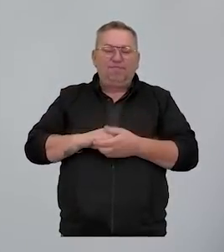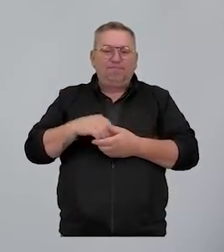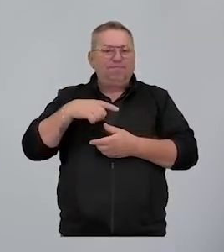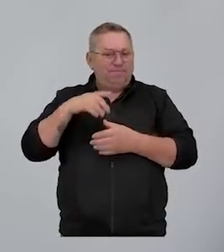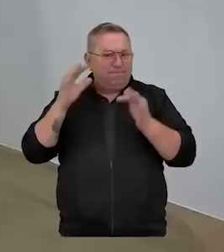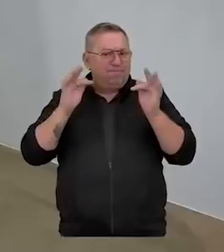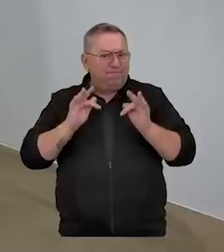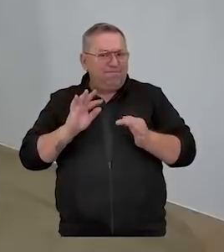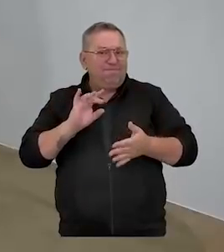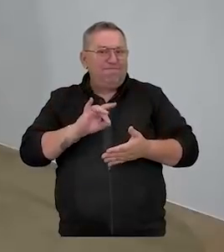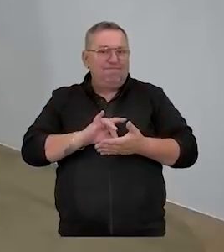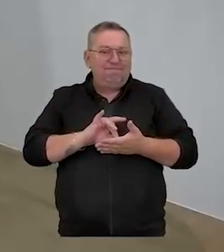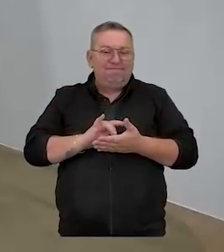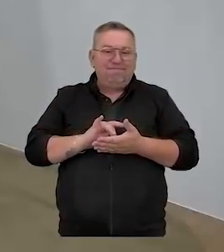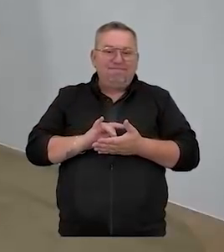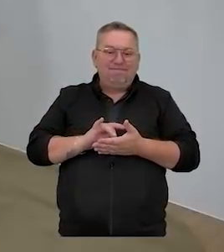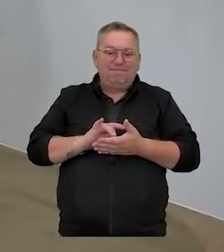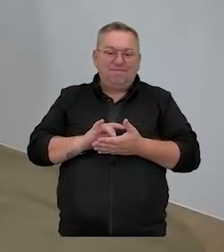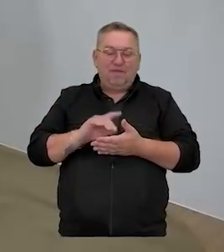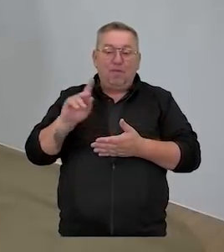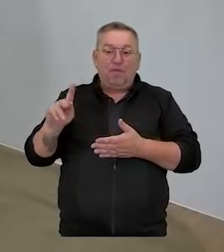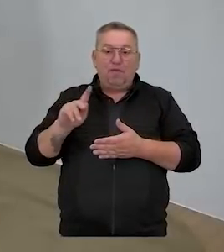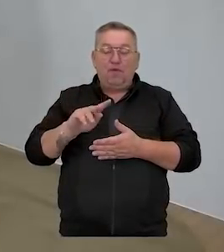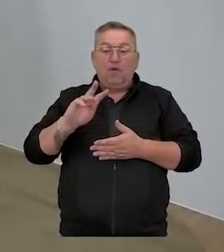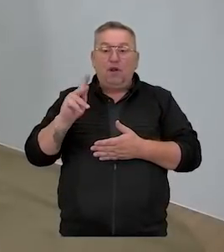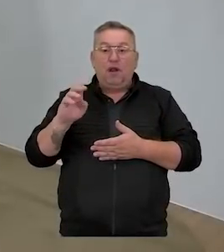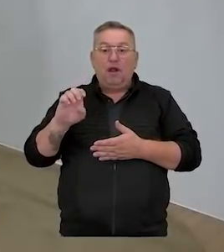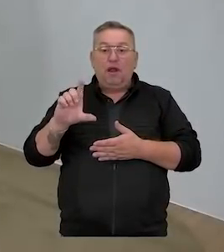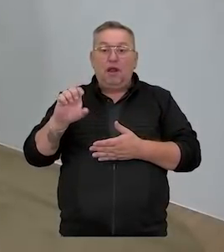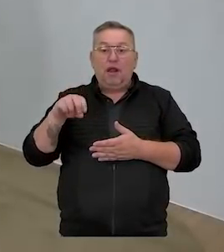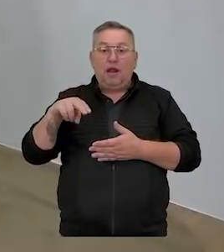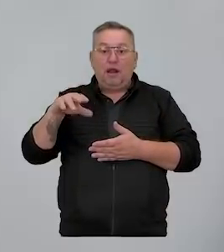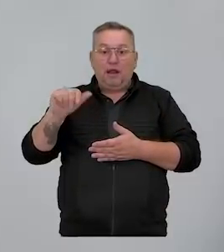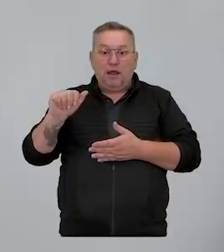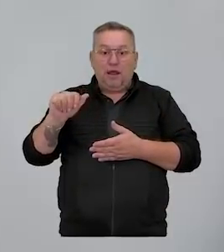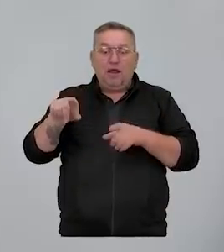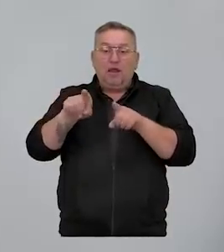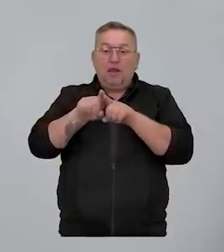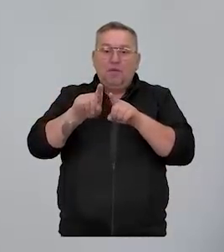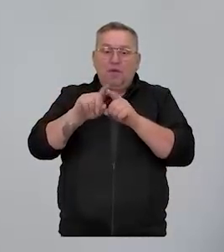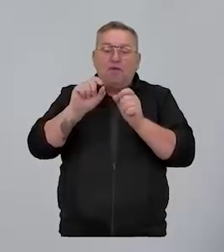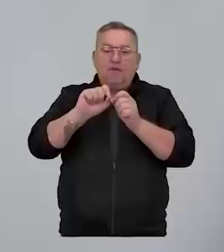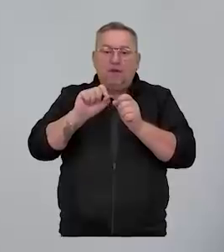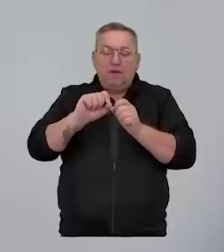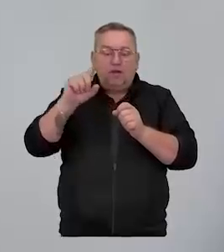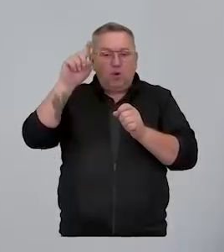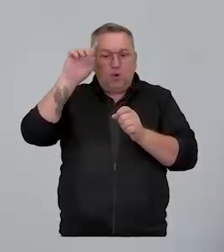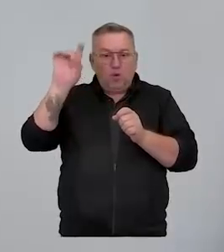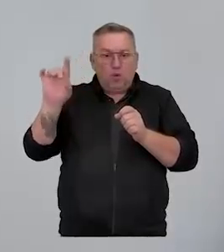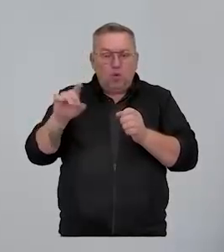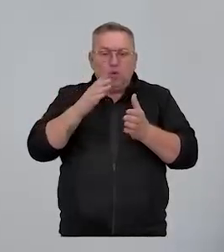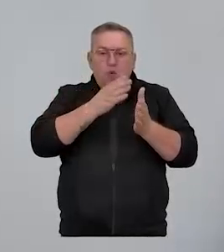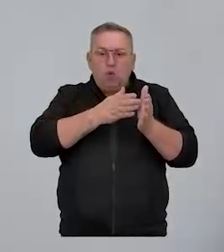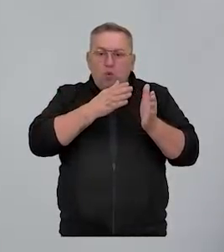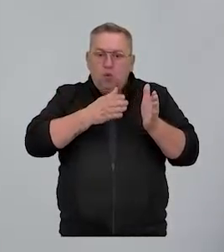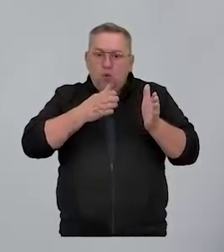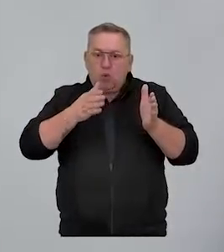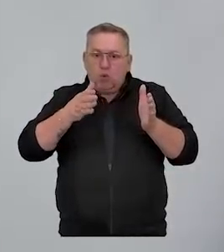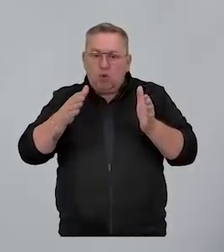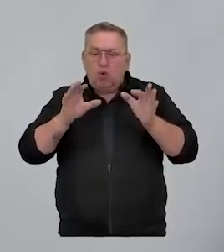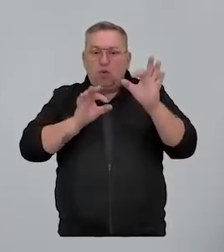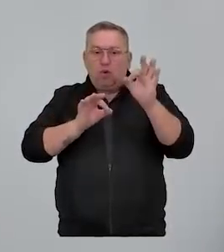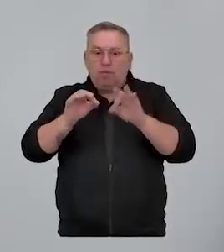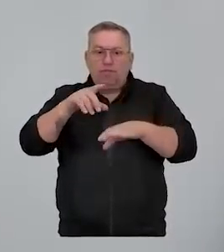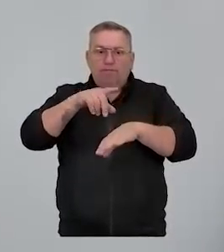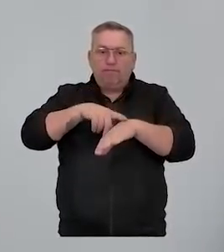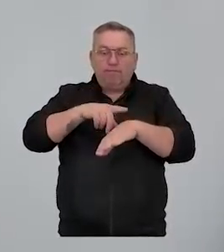felizes, né? Aí a Prohelena colocou organização e estabelecer uma rotina. A Proedilene para organizar seu